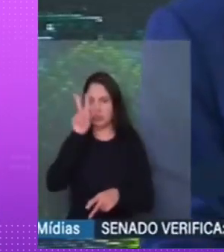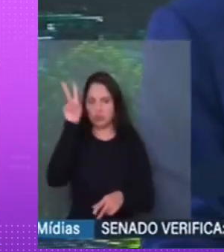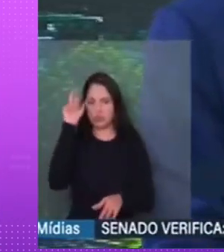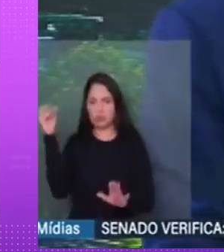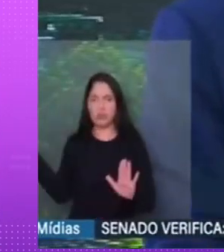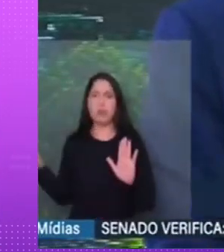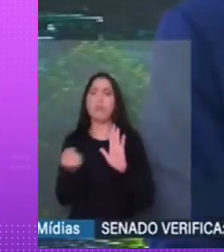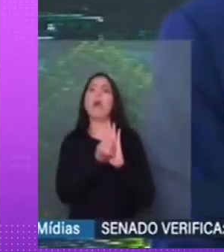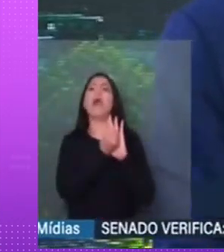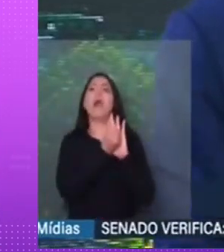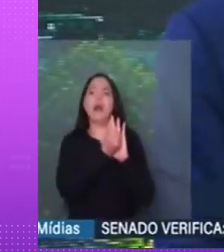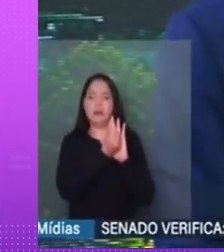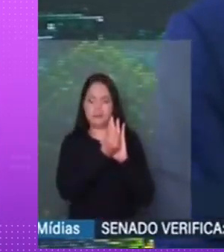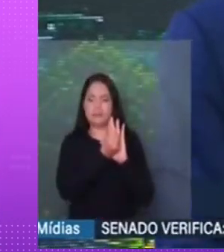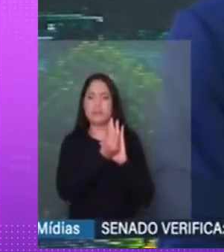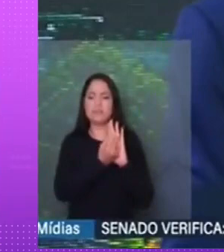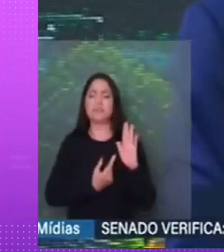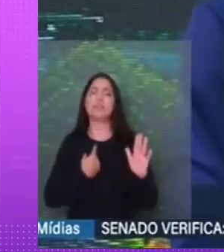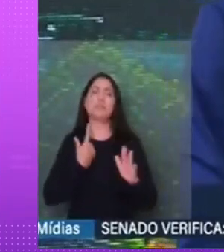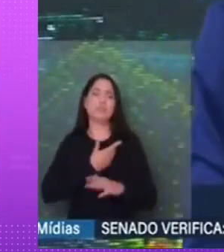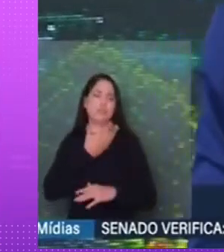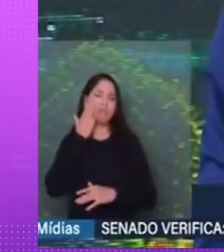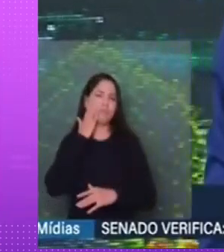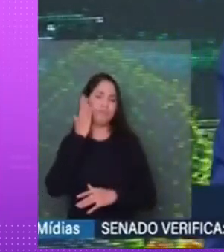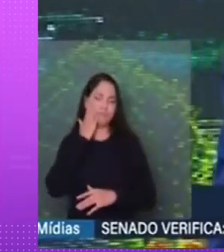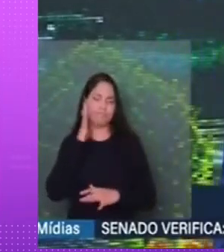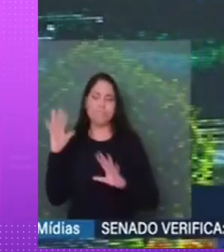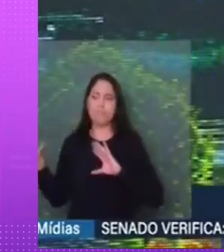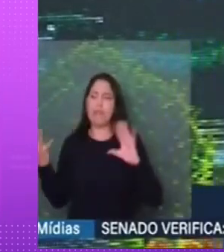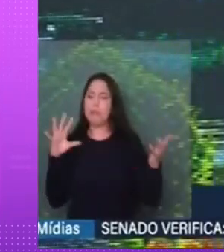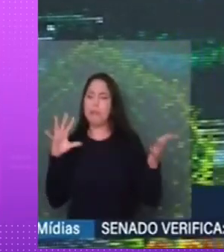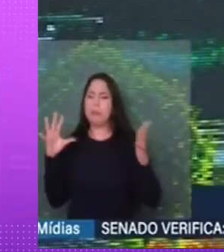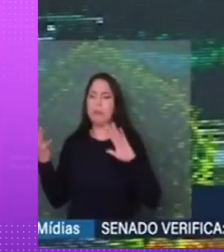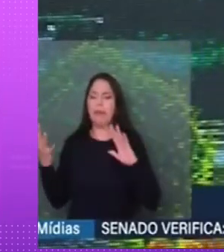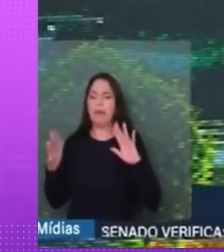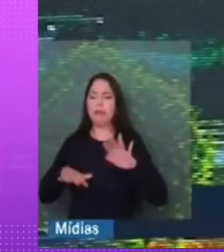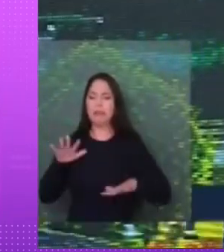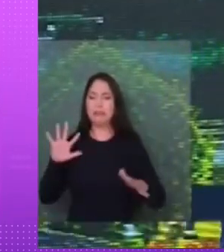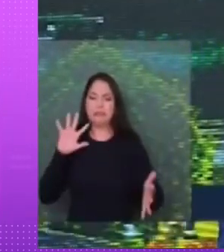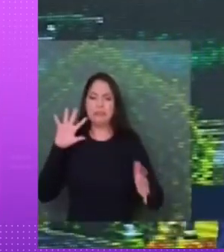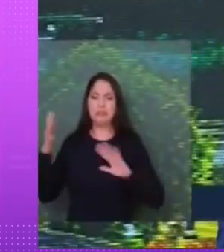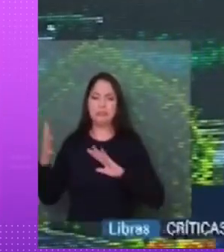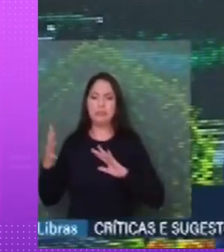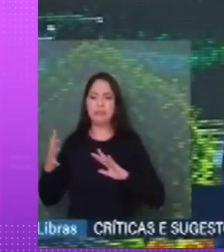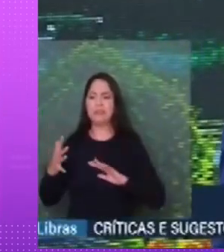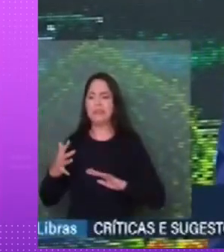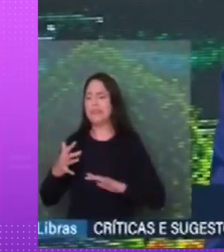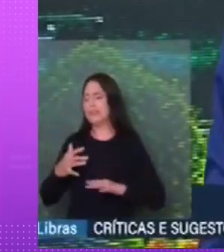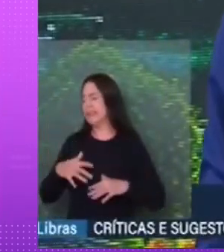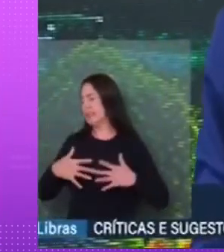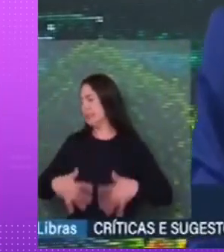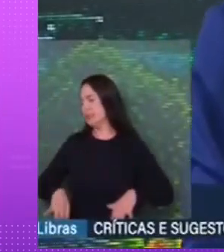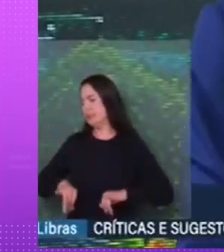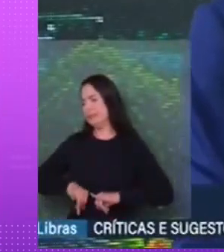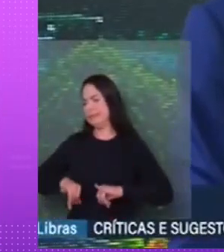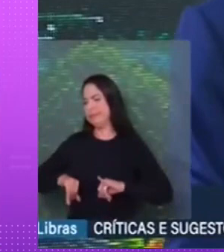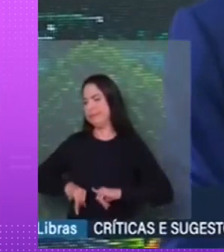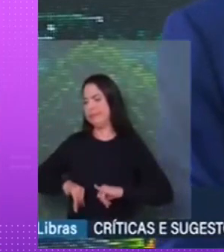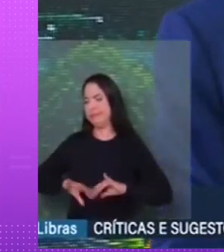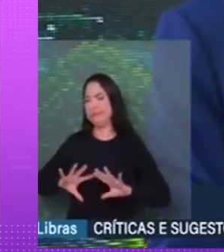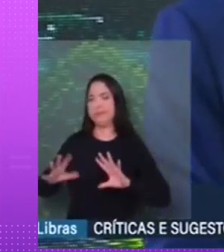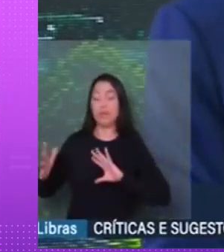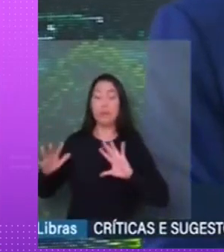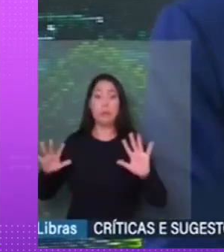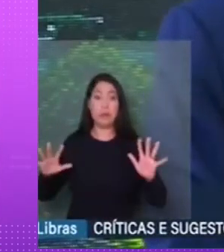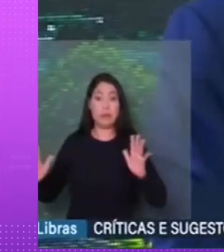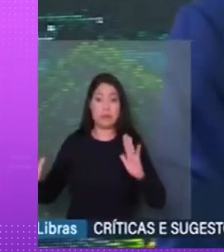a democracia brasileira correu riscos. E como você já sabe, em Brasília, políticos e autoridades fazem, nesse momento, uma solenidade,